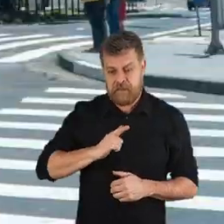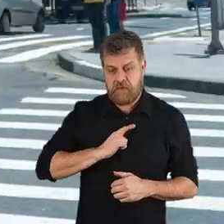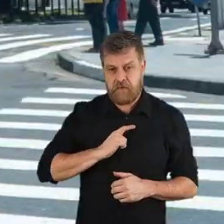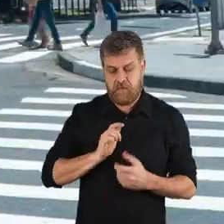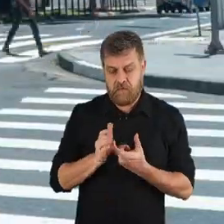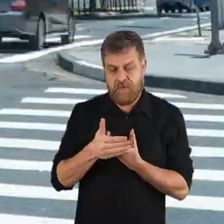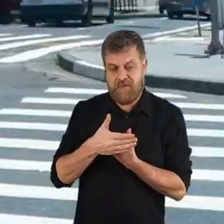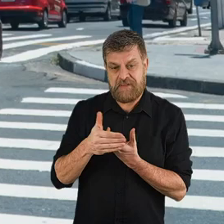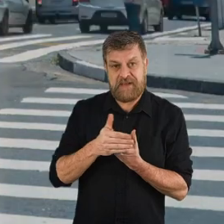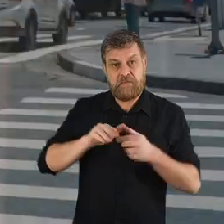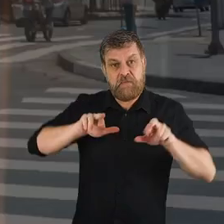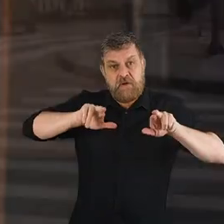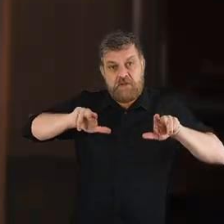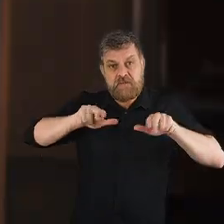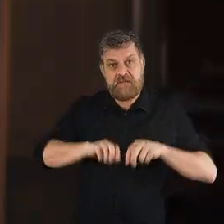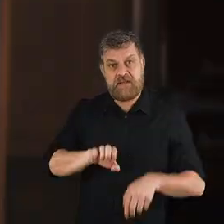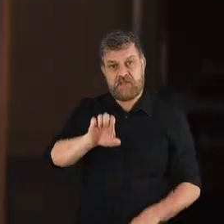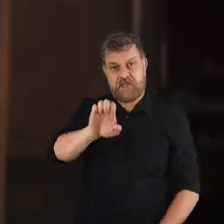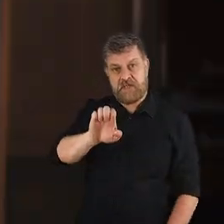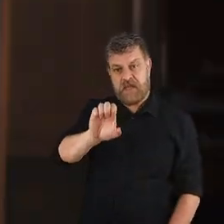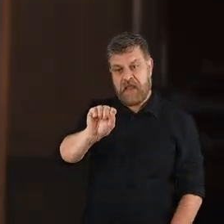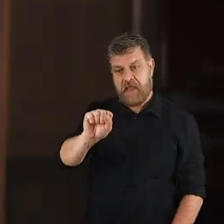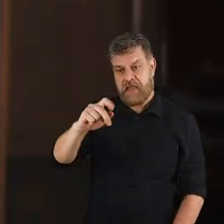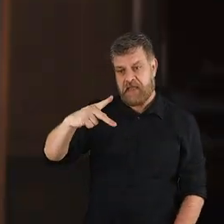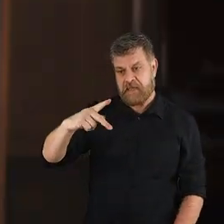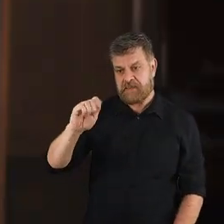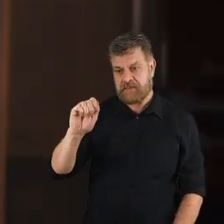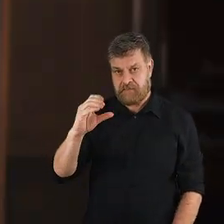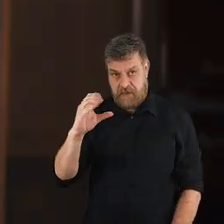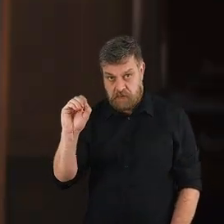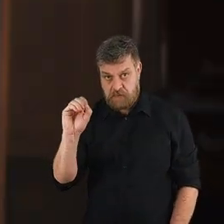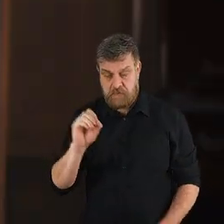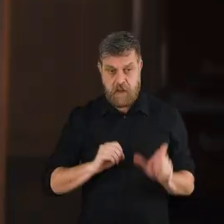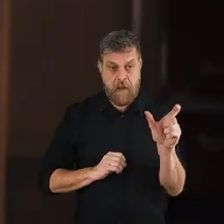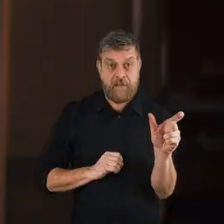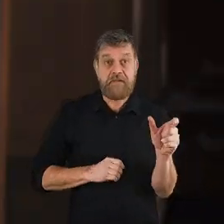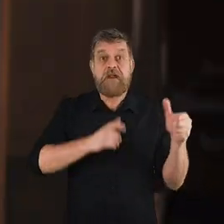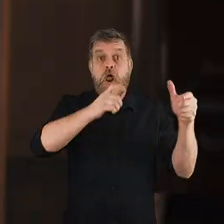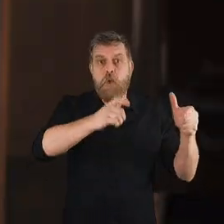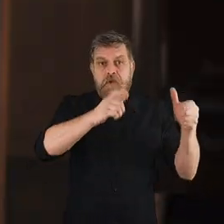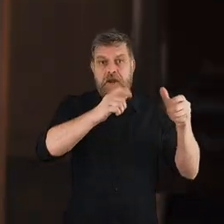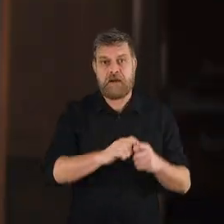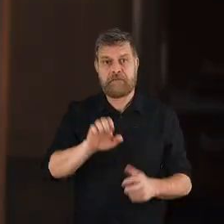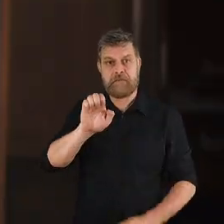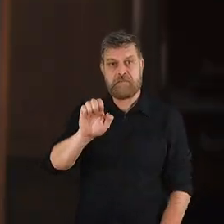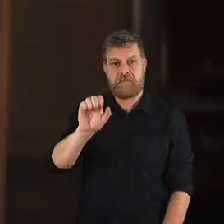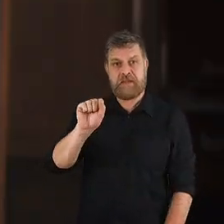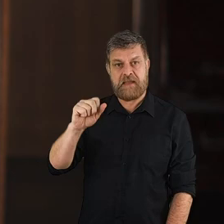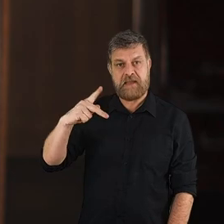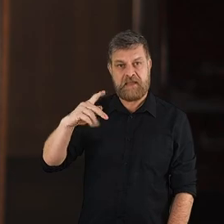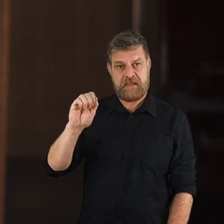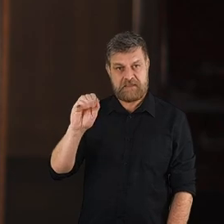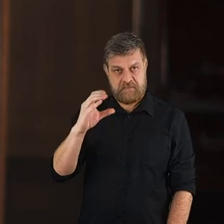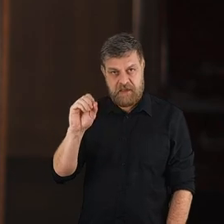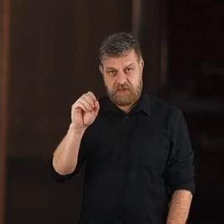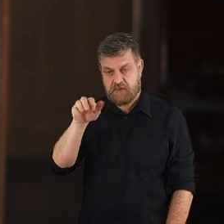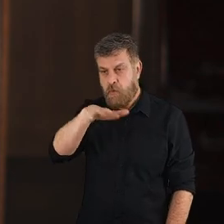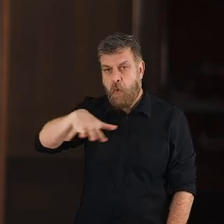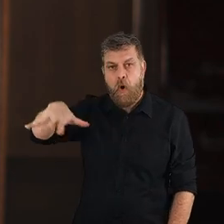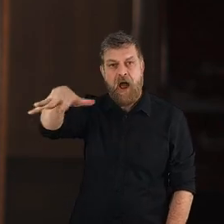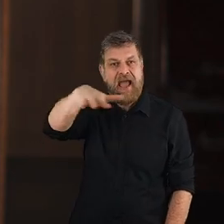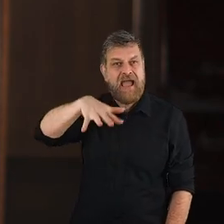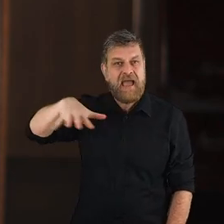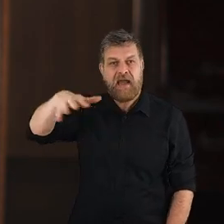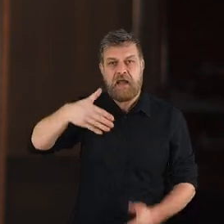que diferencia espaço de lugar. O espaço é qualquer área na superfície do